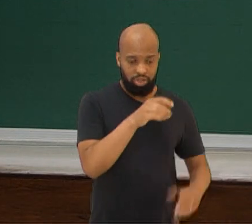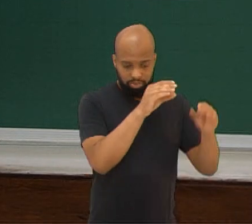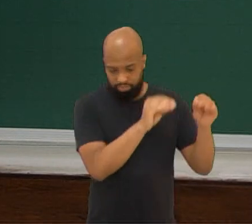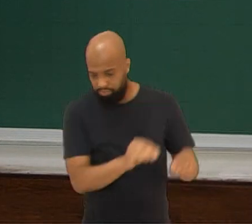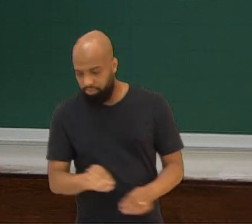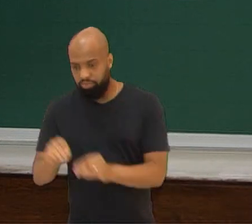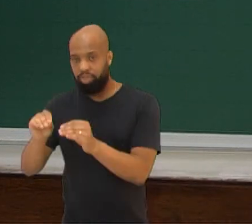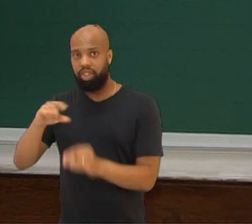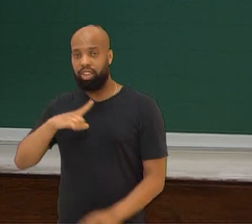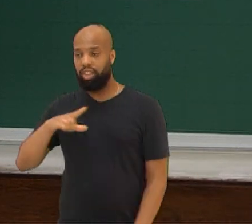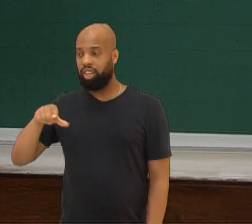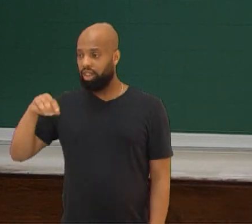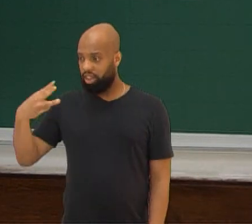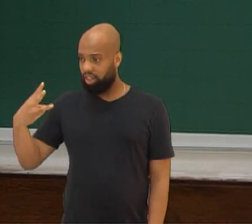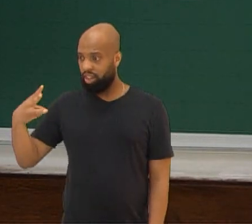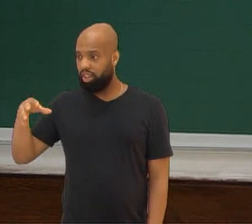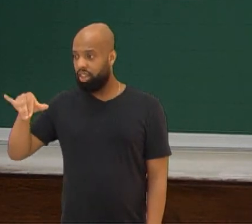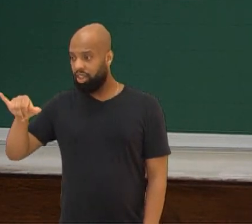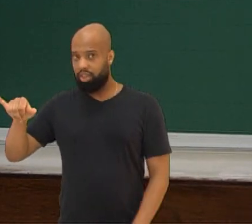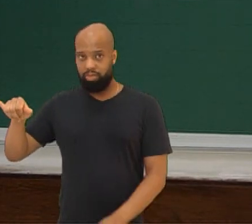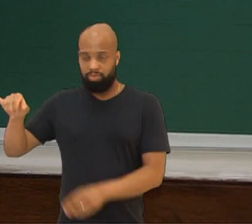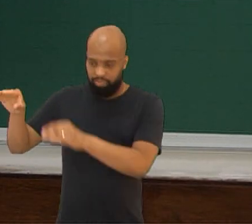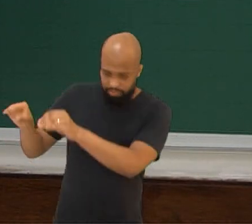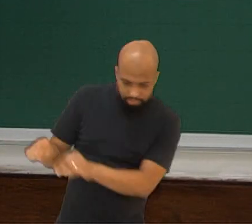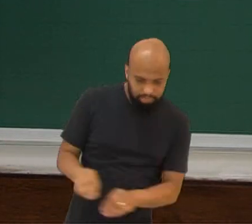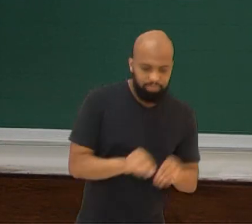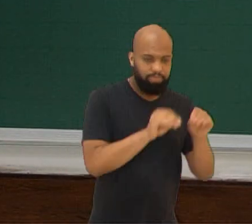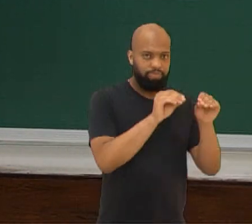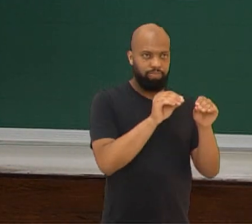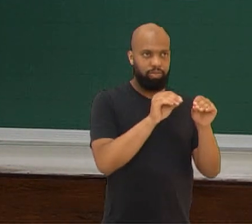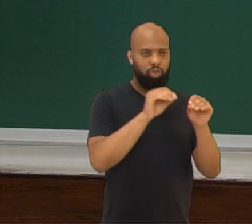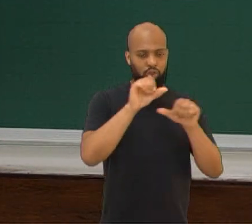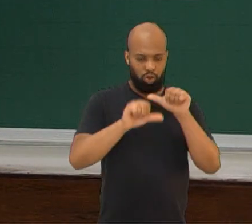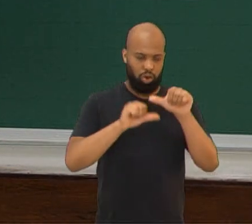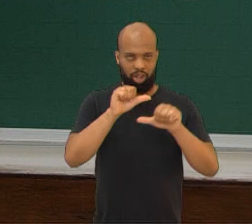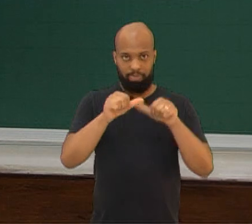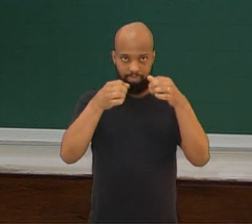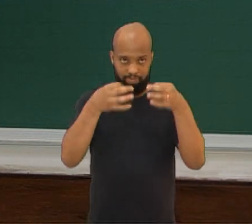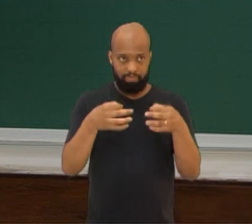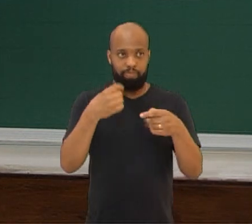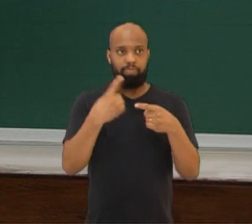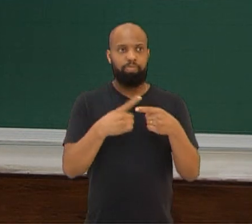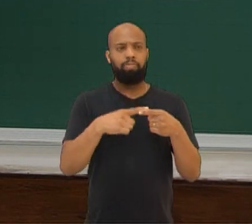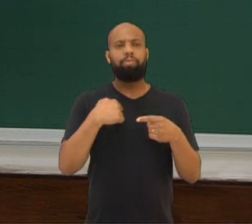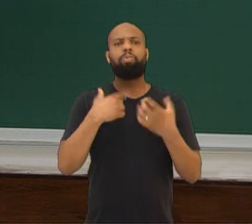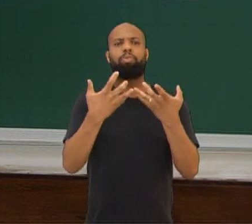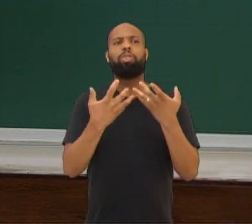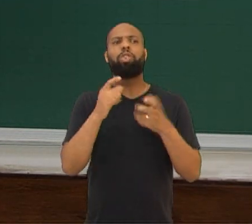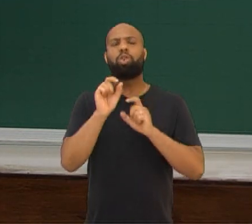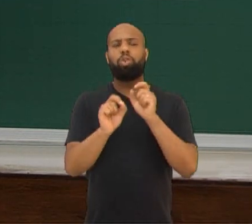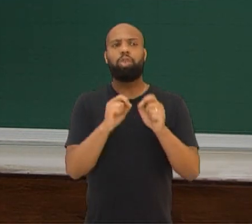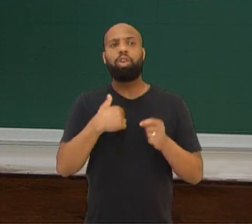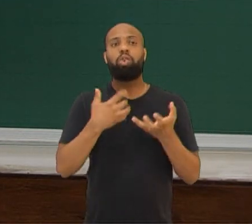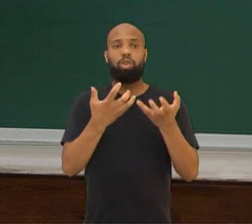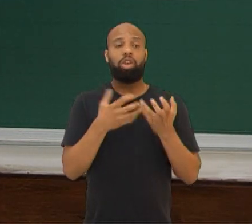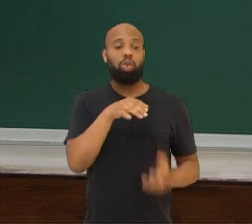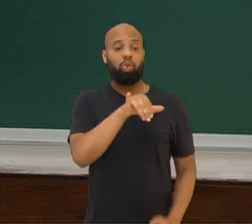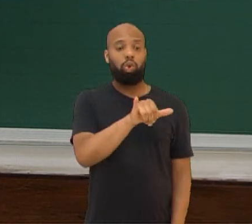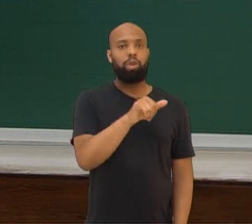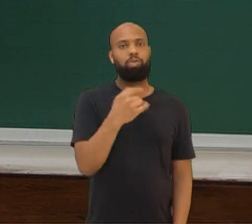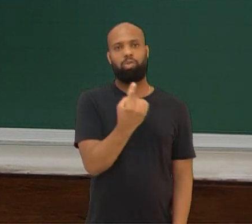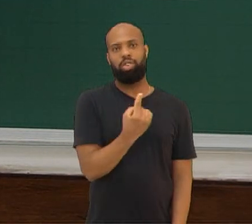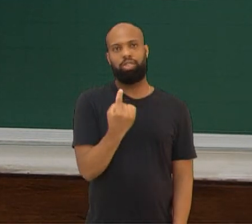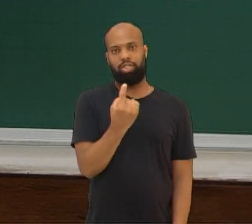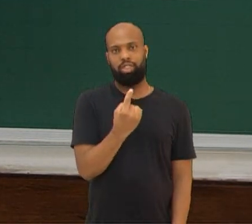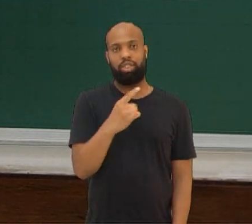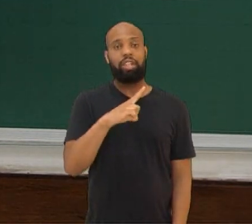e o 3y que estava do lado de cá, para o lado de cá, para o outro lado. Por quê? Quem que eu estou querendo isolar, gente? O y, né? Então, eu tenho